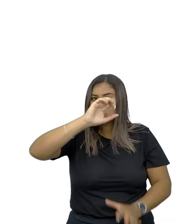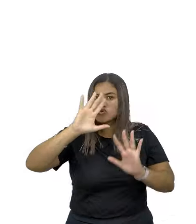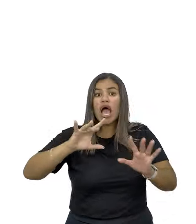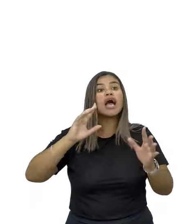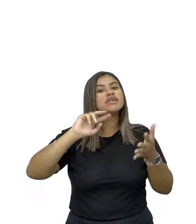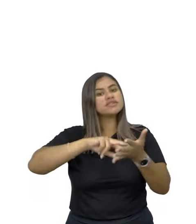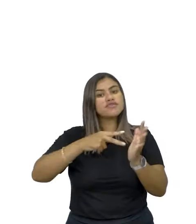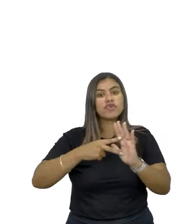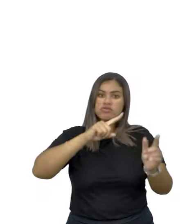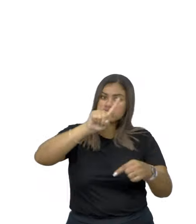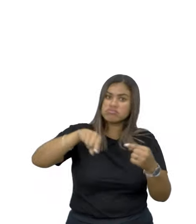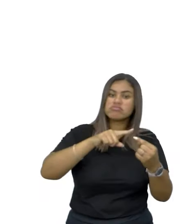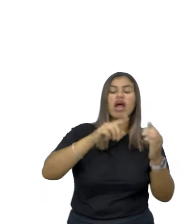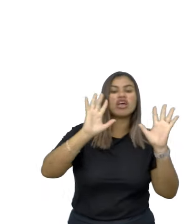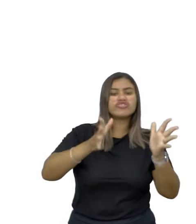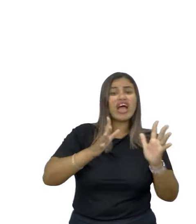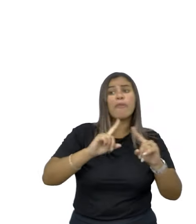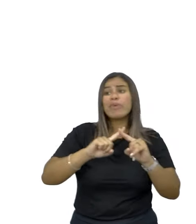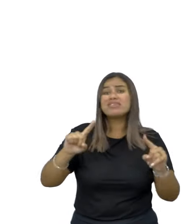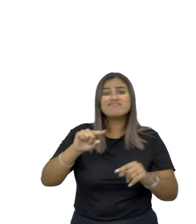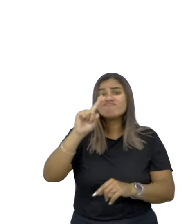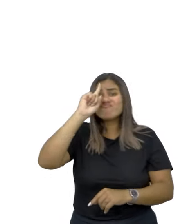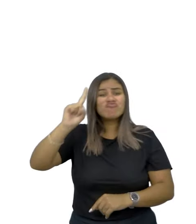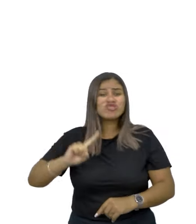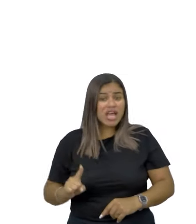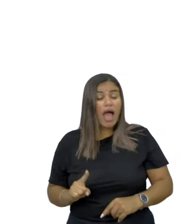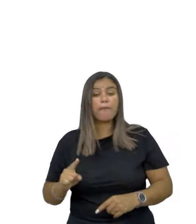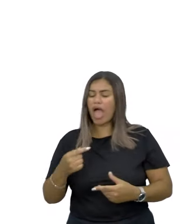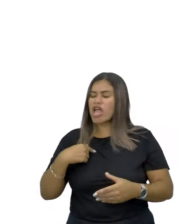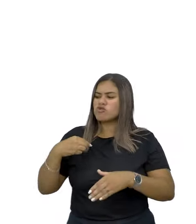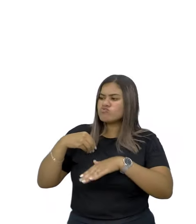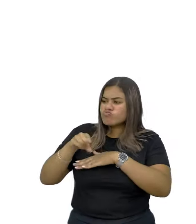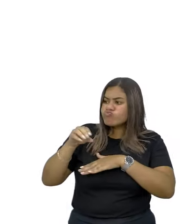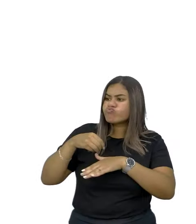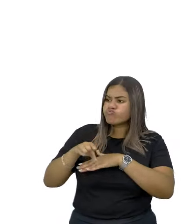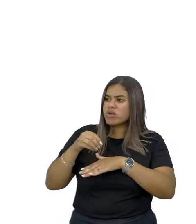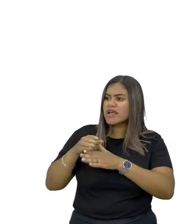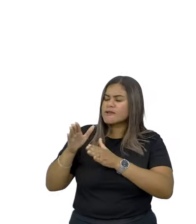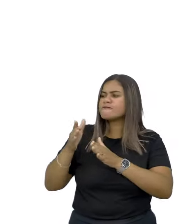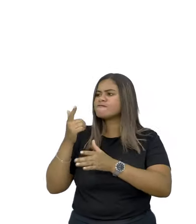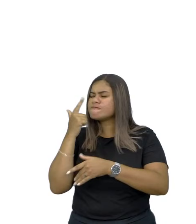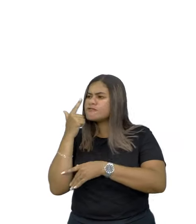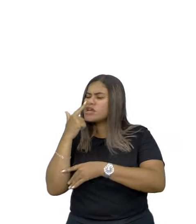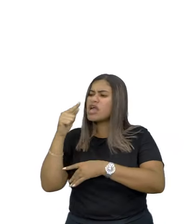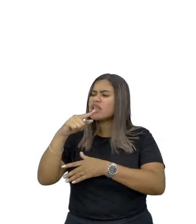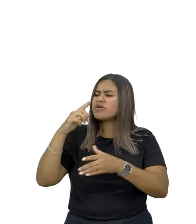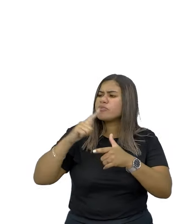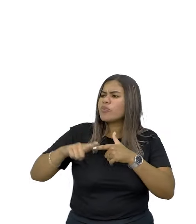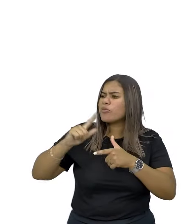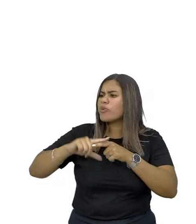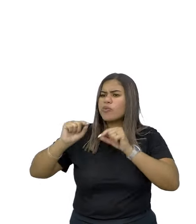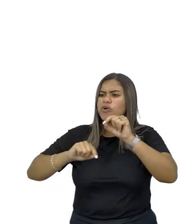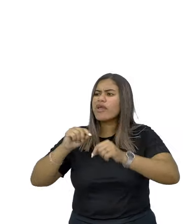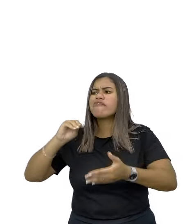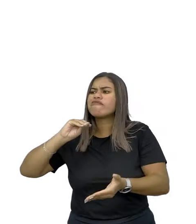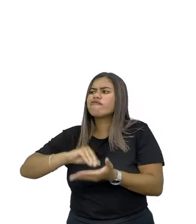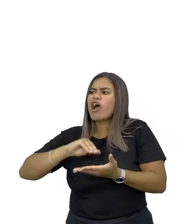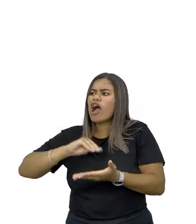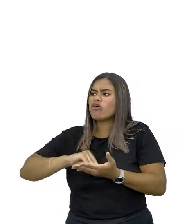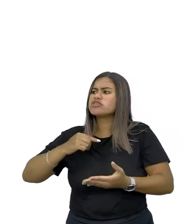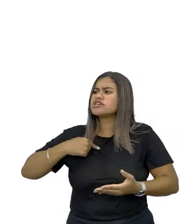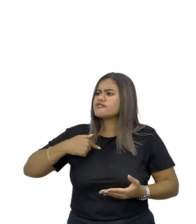talvez retrabalhar, ver uma outra forma de eu chegar. Mas o que faltou? Qual que seria o problema dele? Aonde que está? Onde se eu perdi